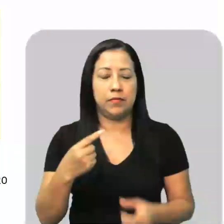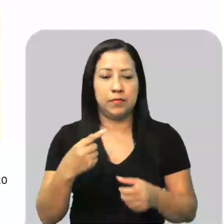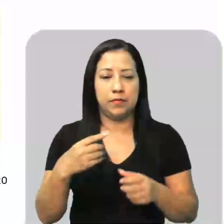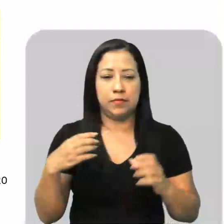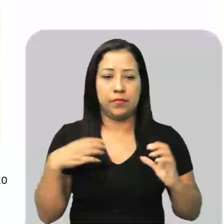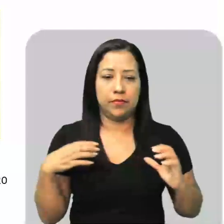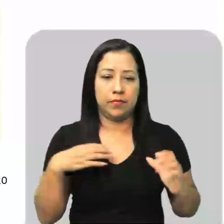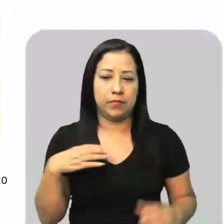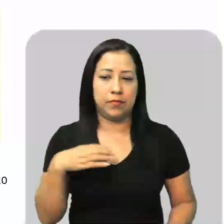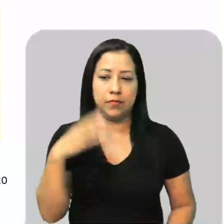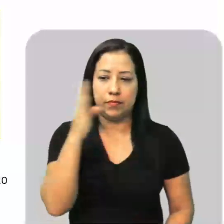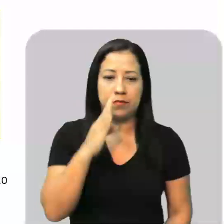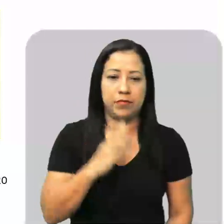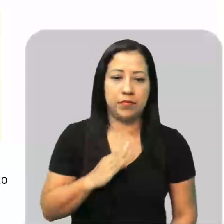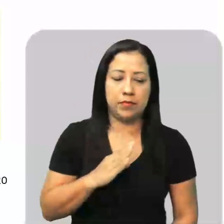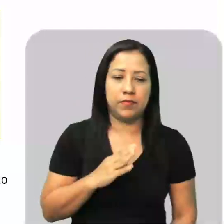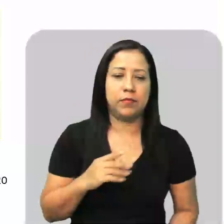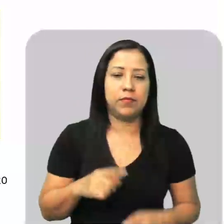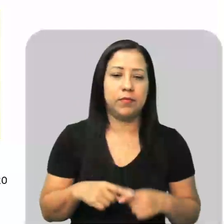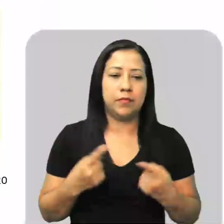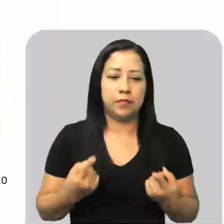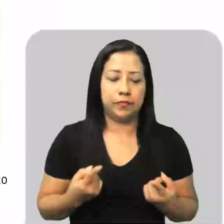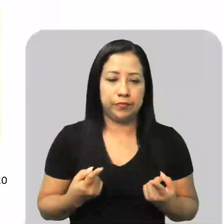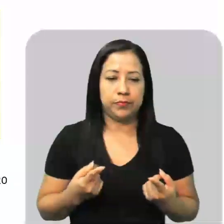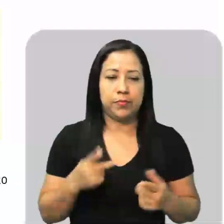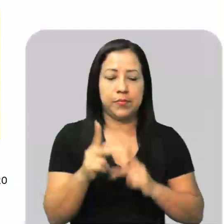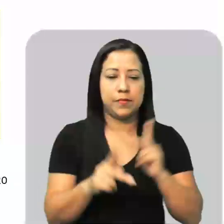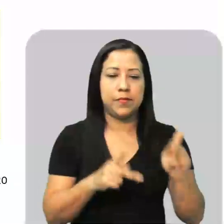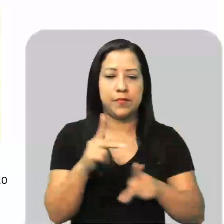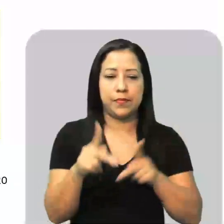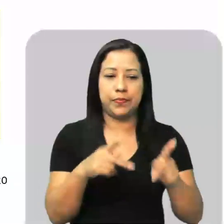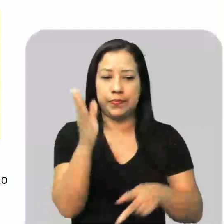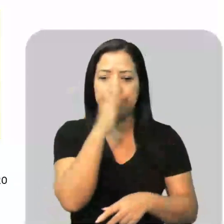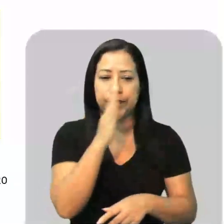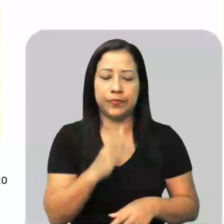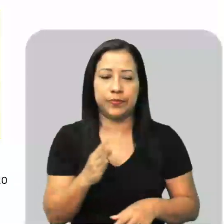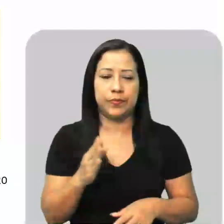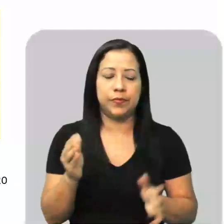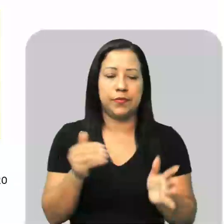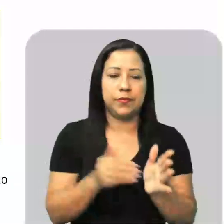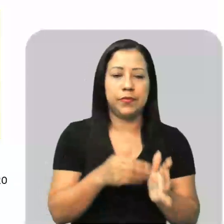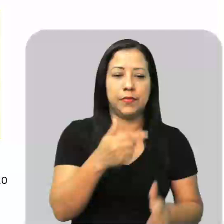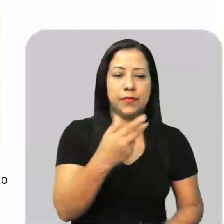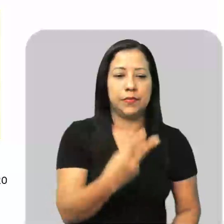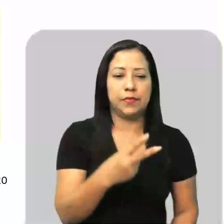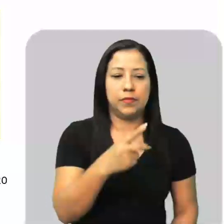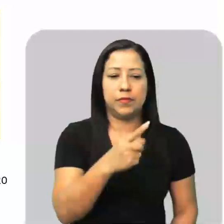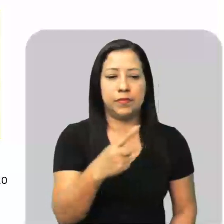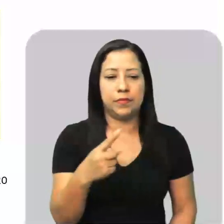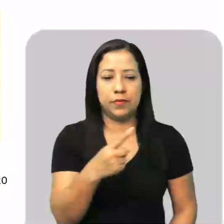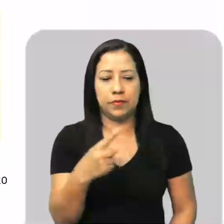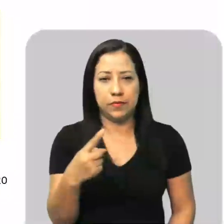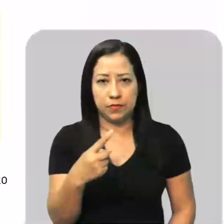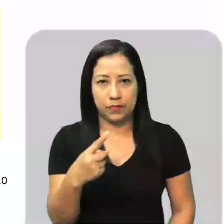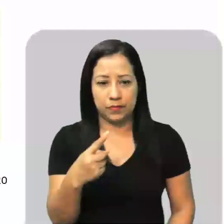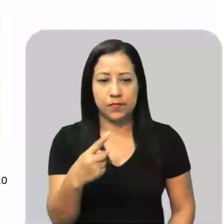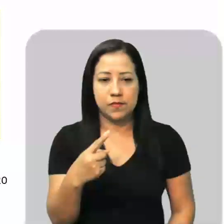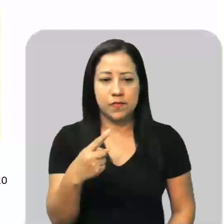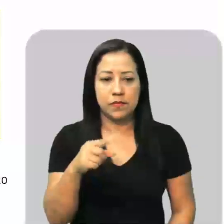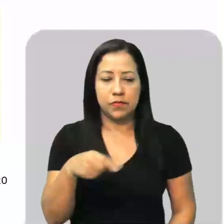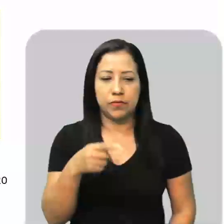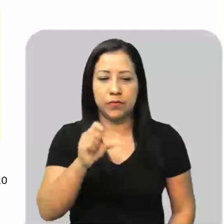de 2020, a população do Brasil chegou a 211,8 milhões de habitantes,